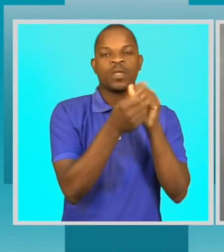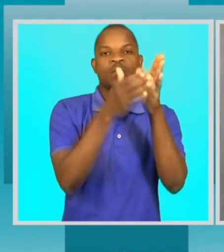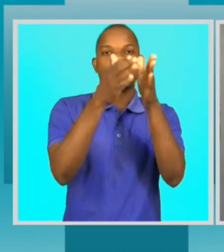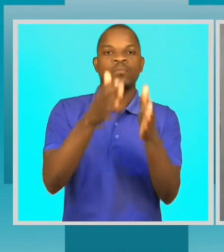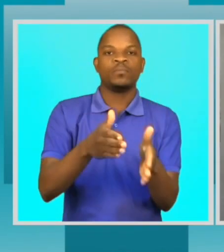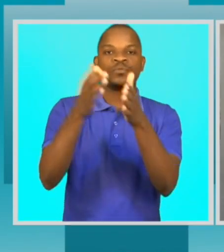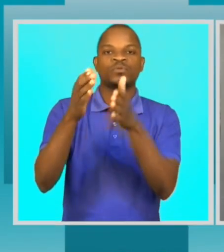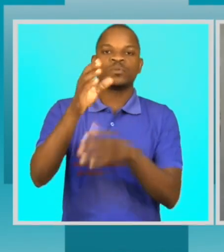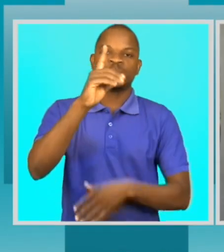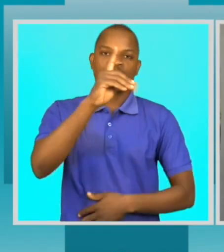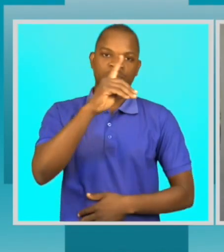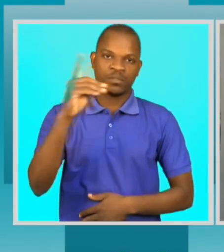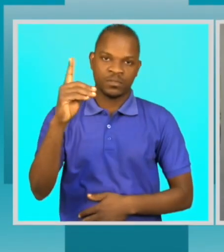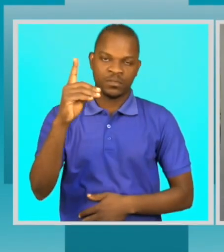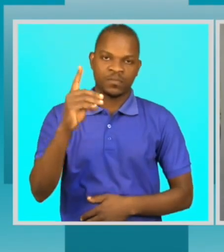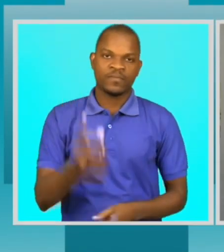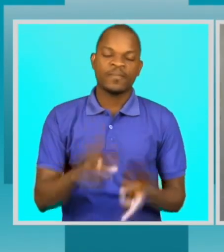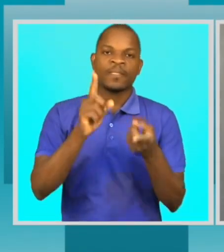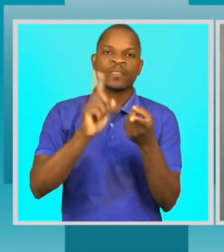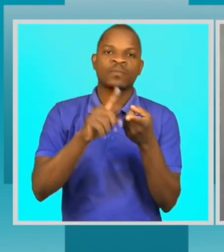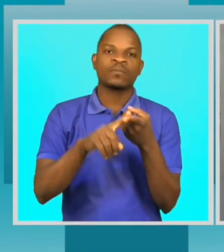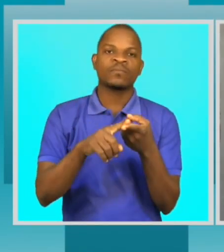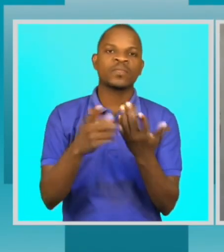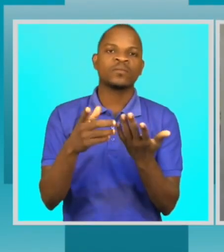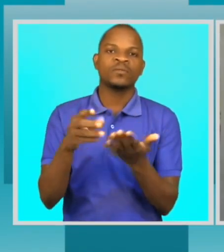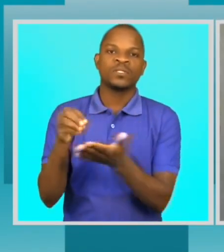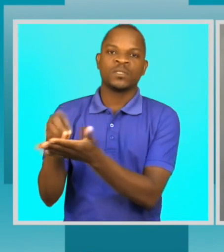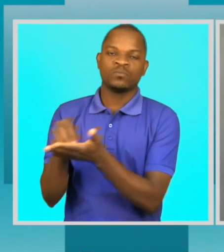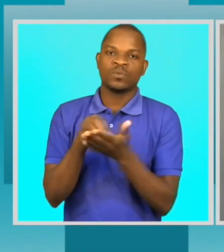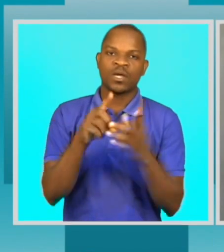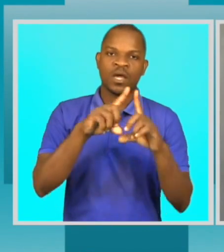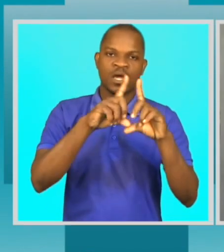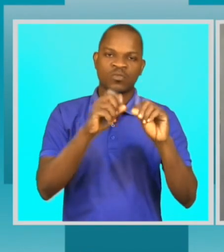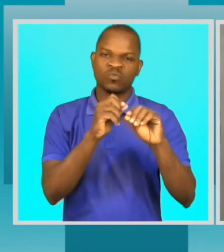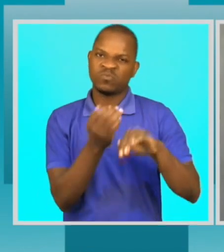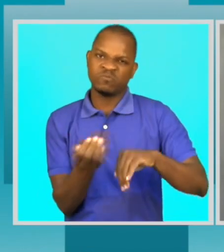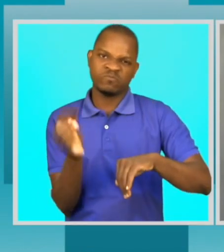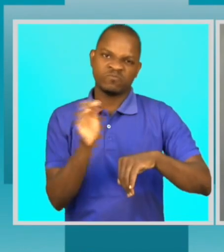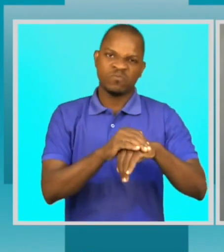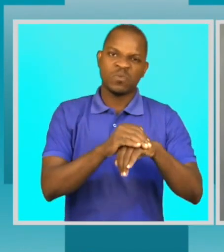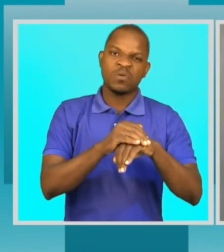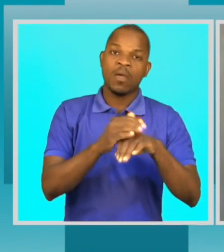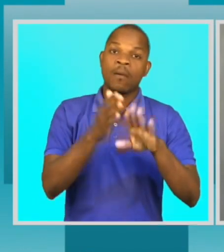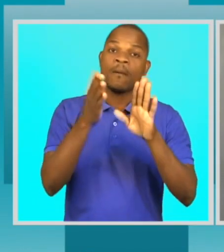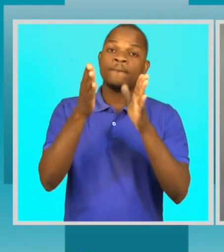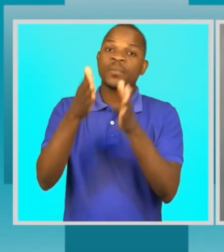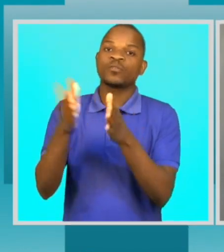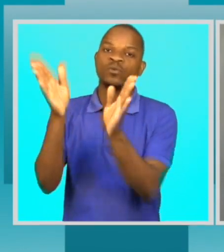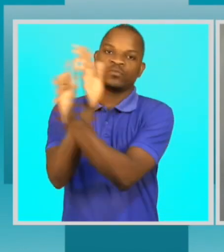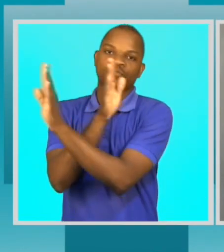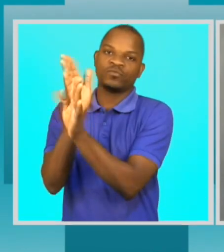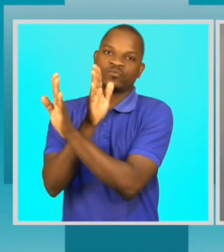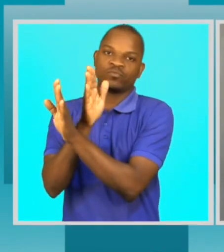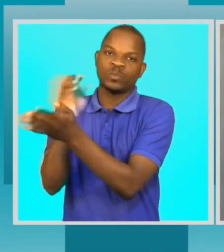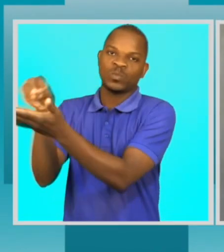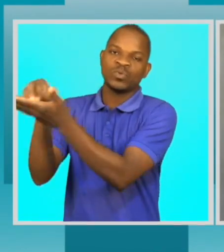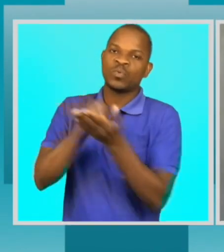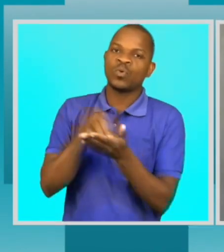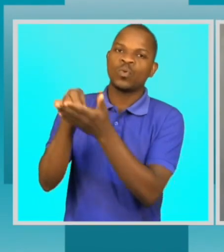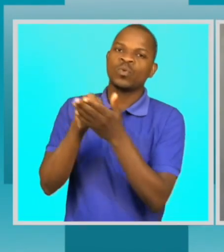com deficiência. E trazemos também uma certa peritagem dos nossos consultores externos que trazem diversas